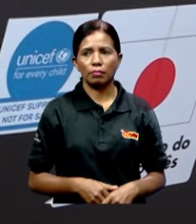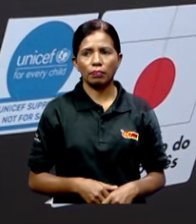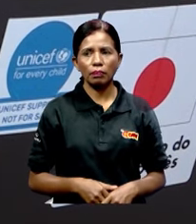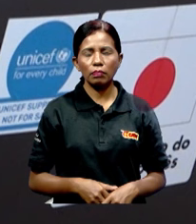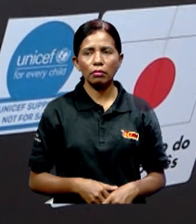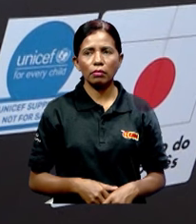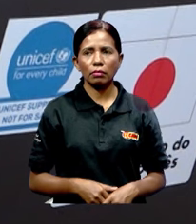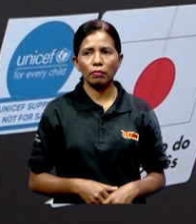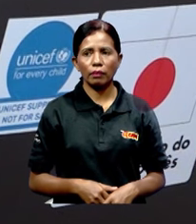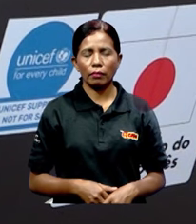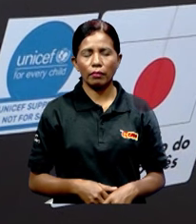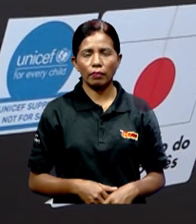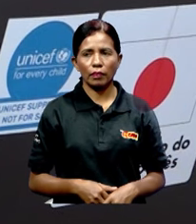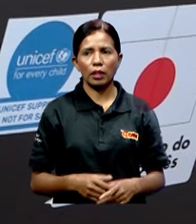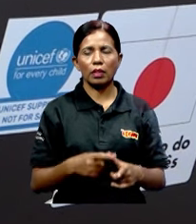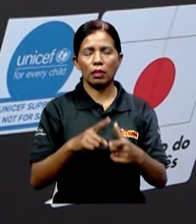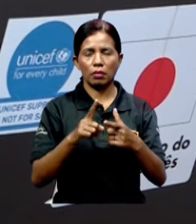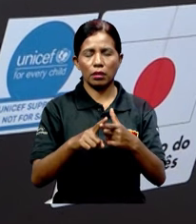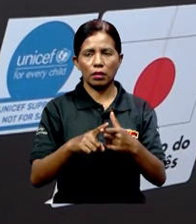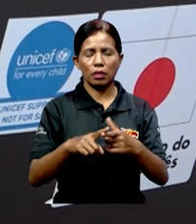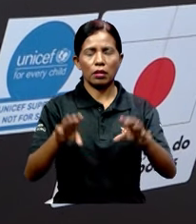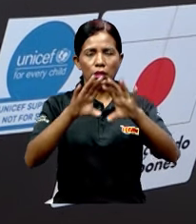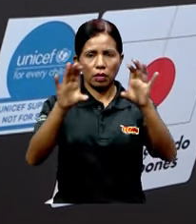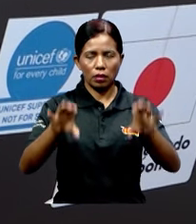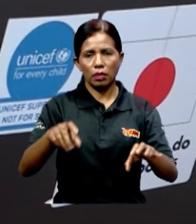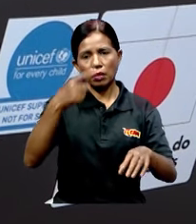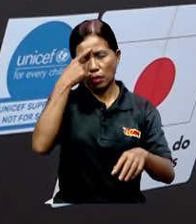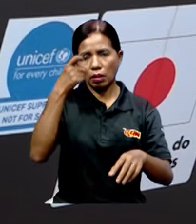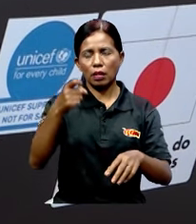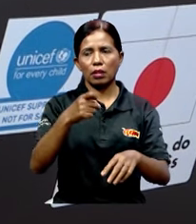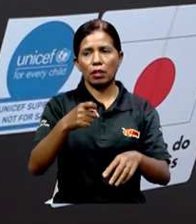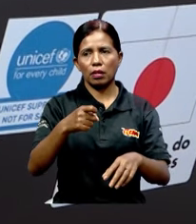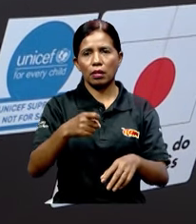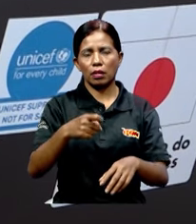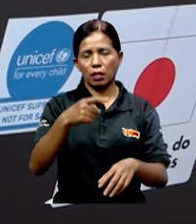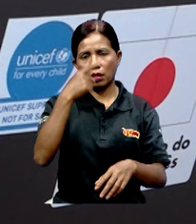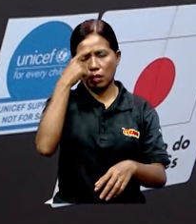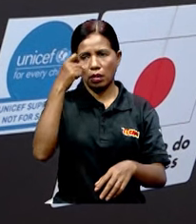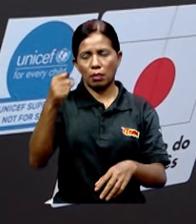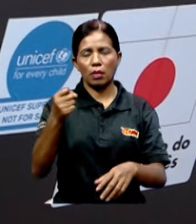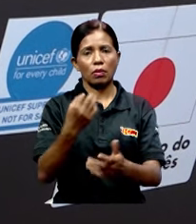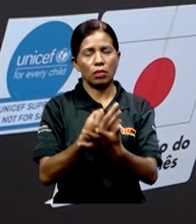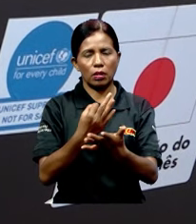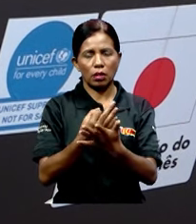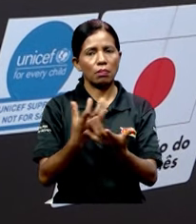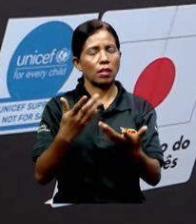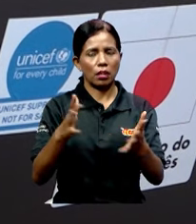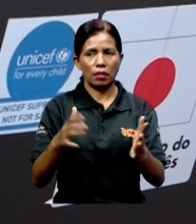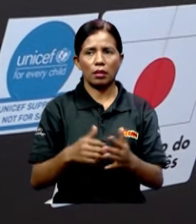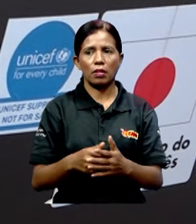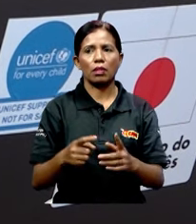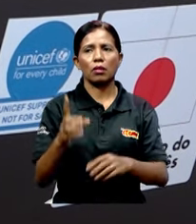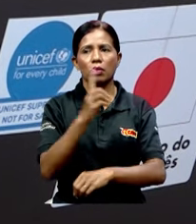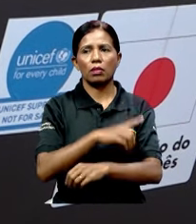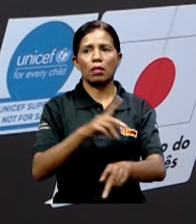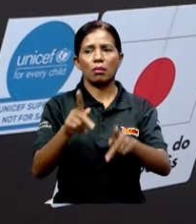E depois, e a parte da falemos, blanco ne hotone, tamba ratifica ne ma aster teves. Tamba, o in loro ne ma hototo